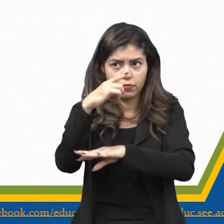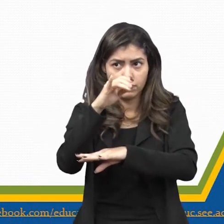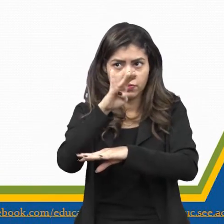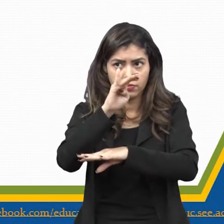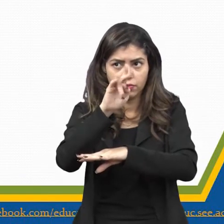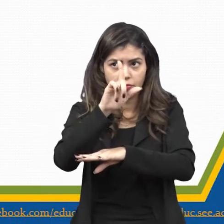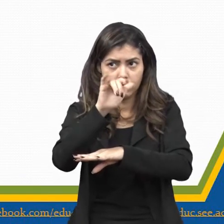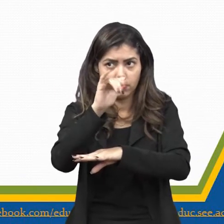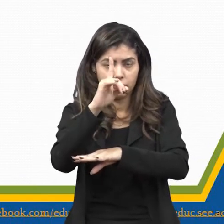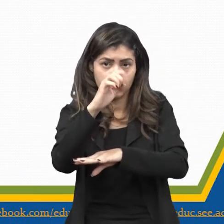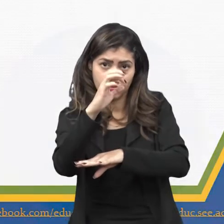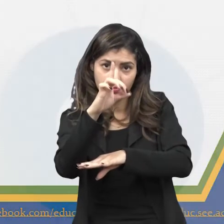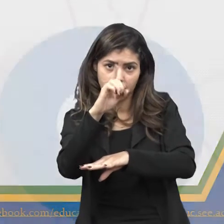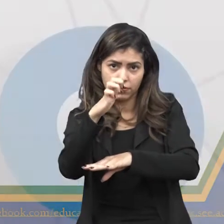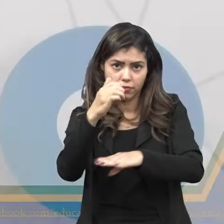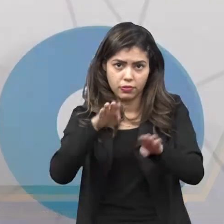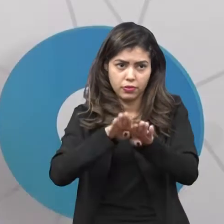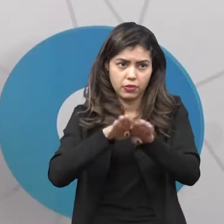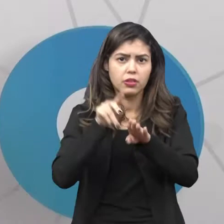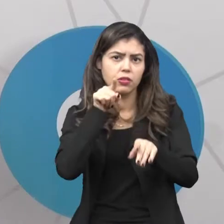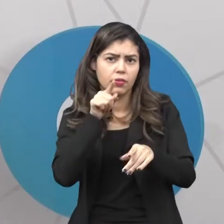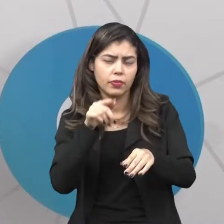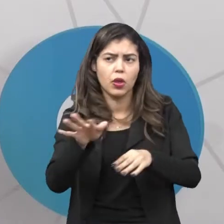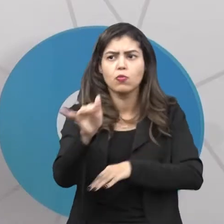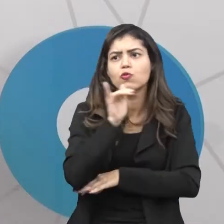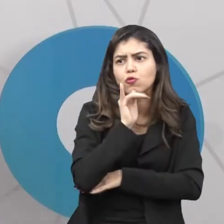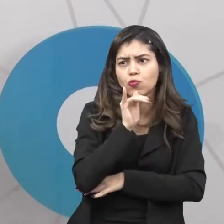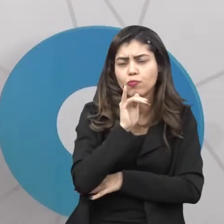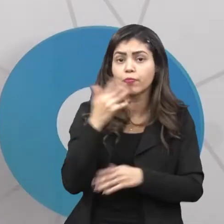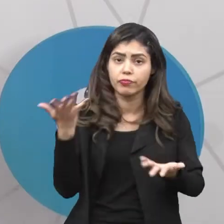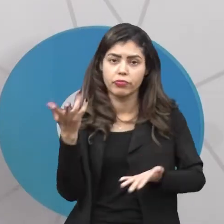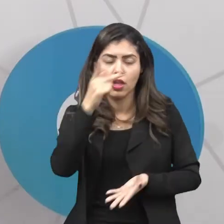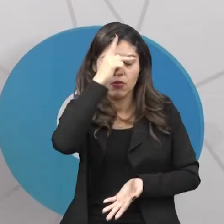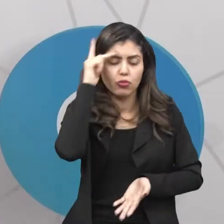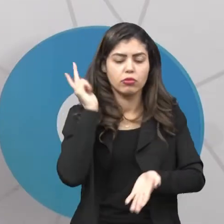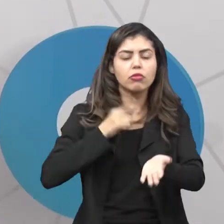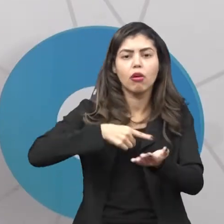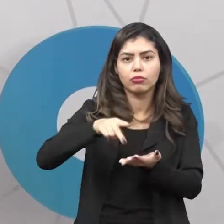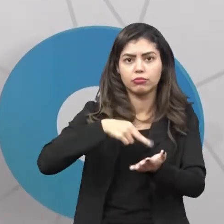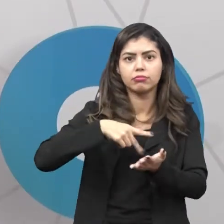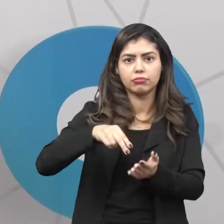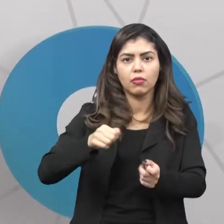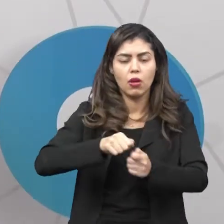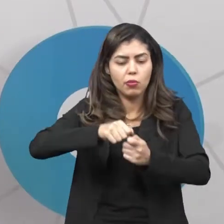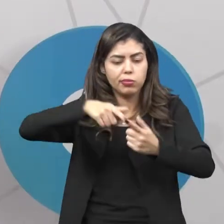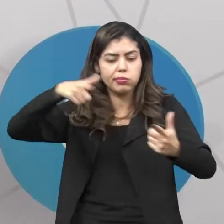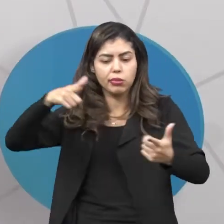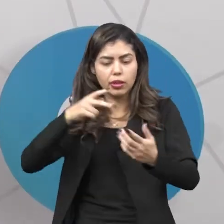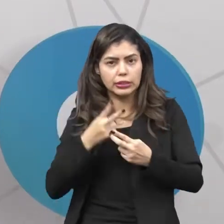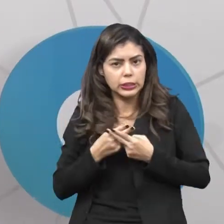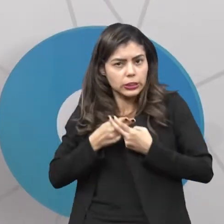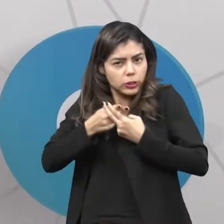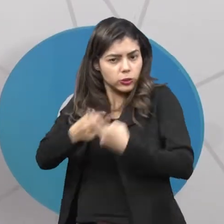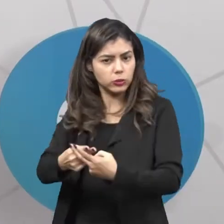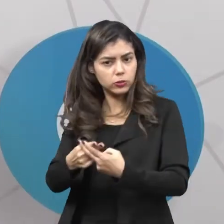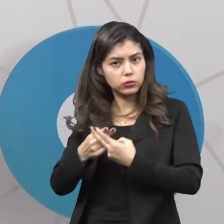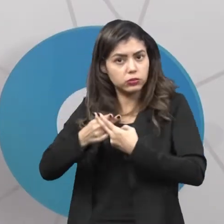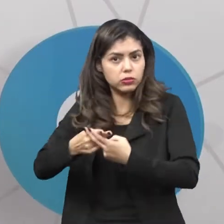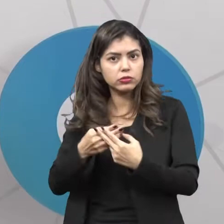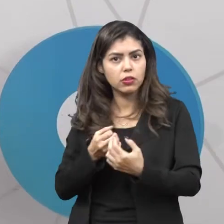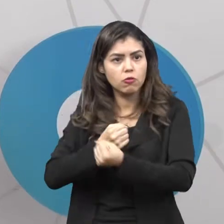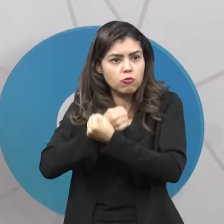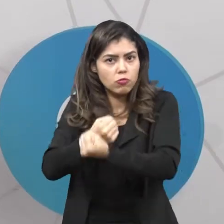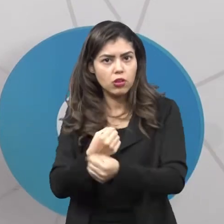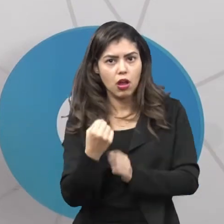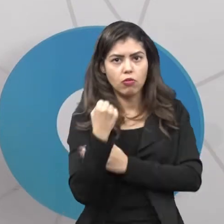nossas práticas de exercício. Por exemplo, as pessoas que correm, elas têm um aumento da resistência. Então, cada vez